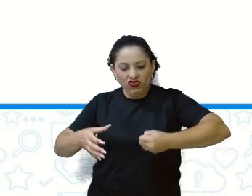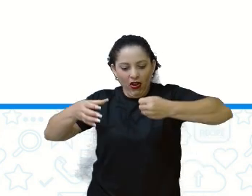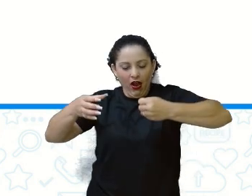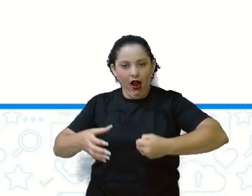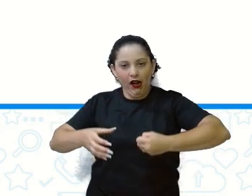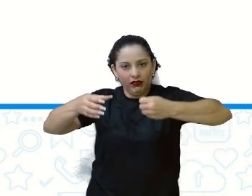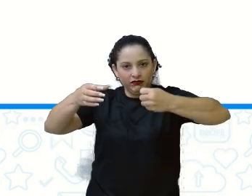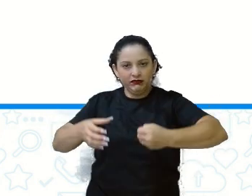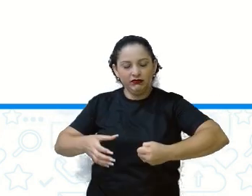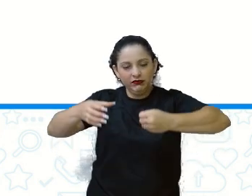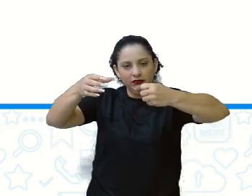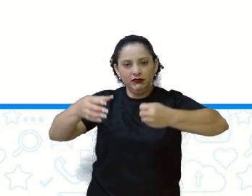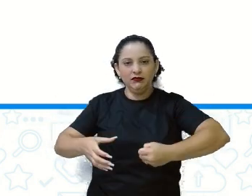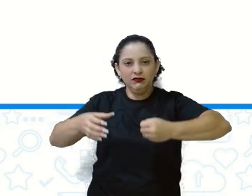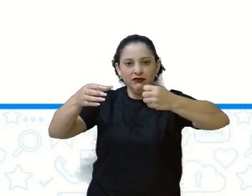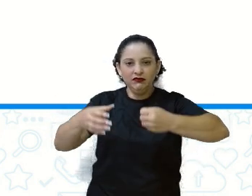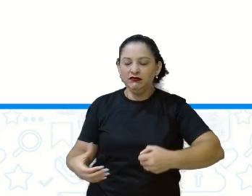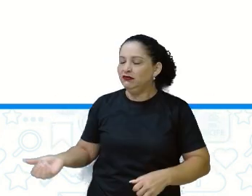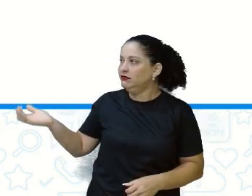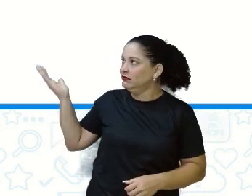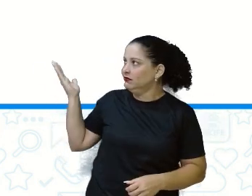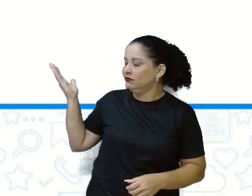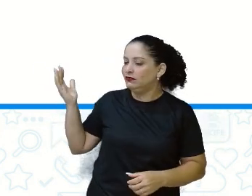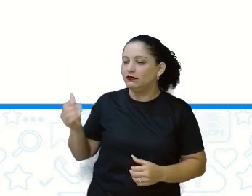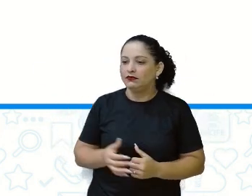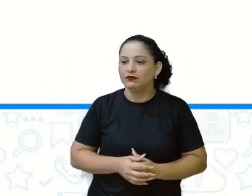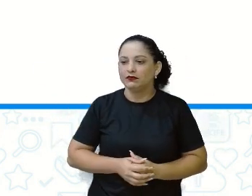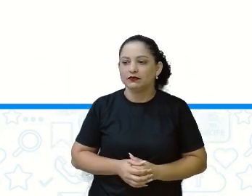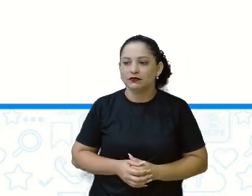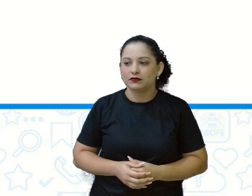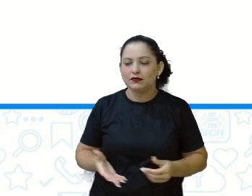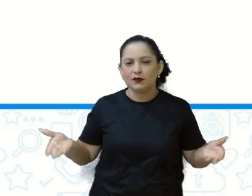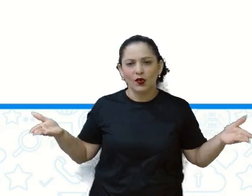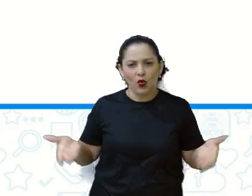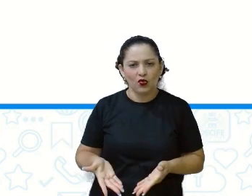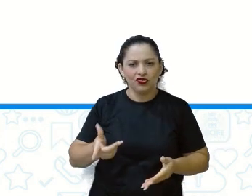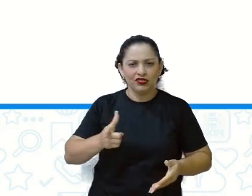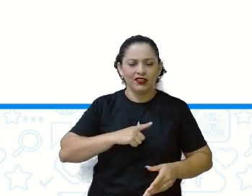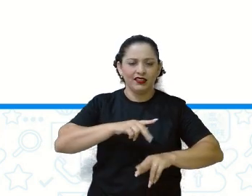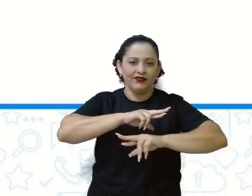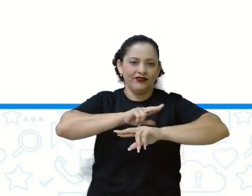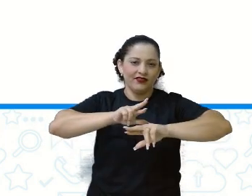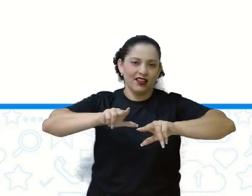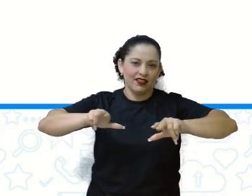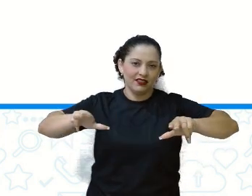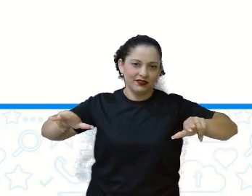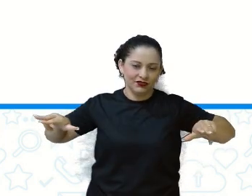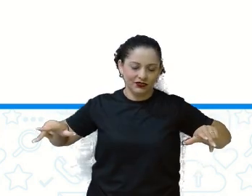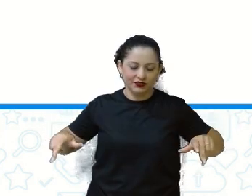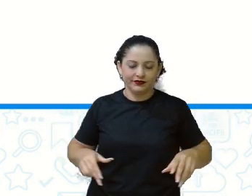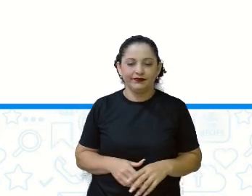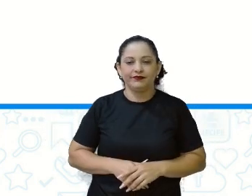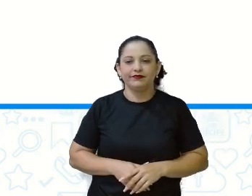medidora como essa aqui, da minha mesa. Hoje eu trouxe várias.